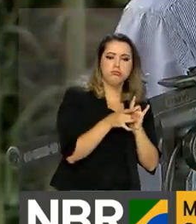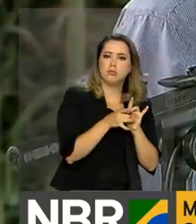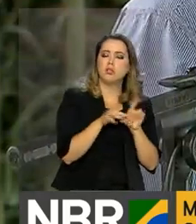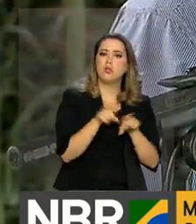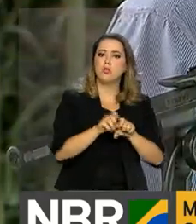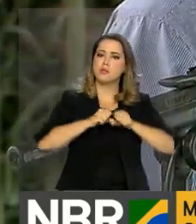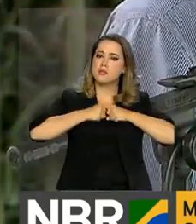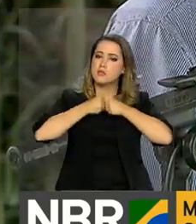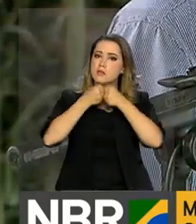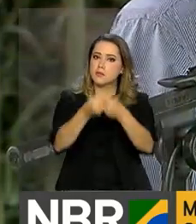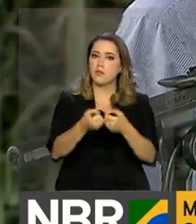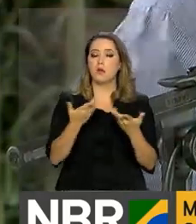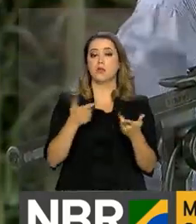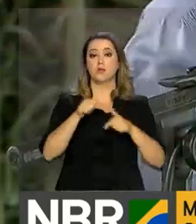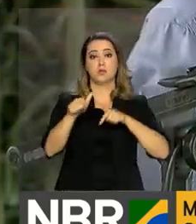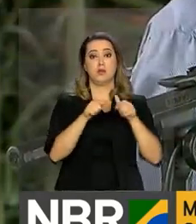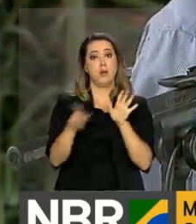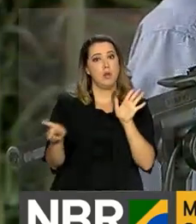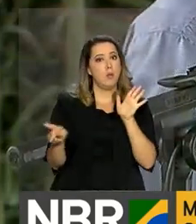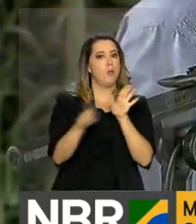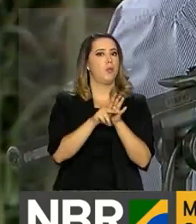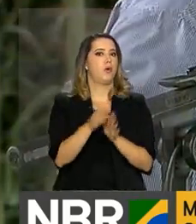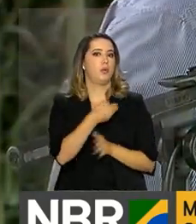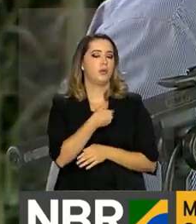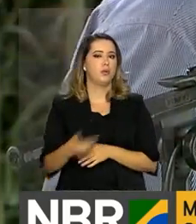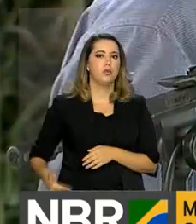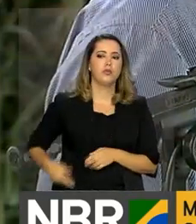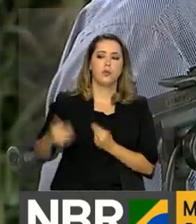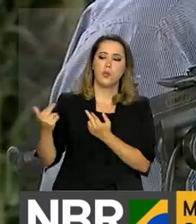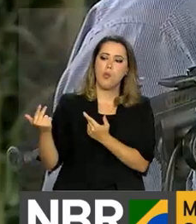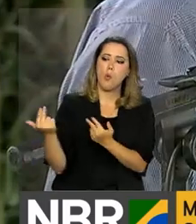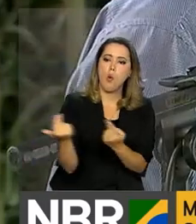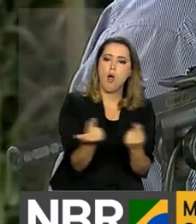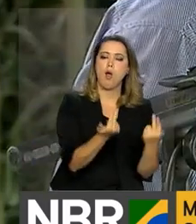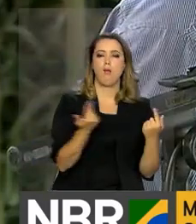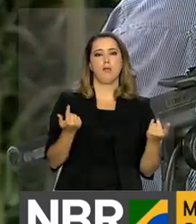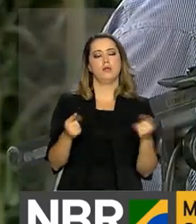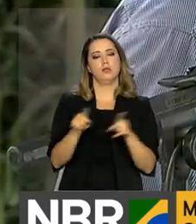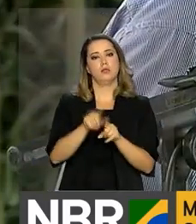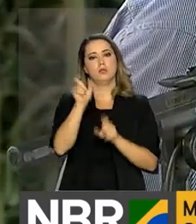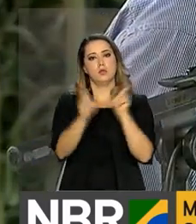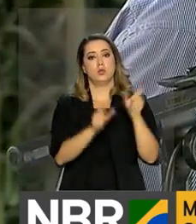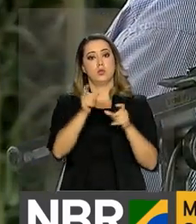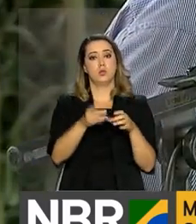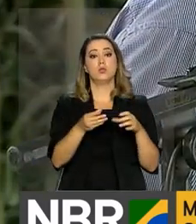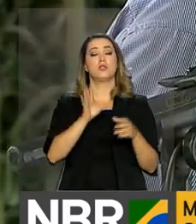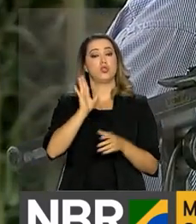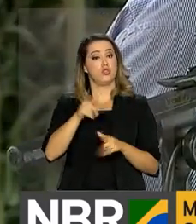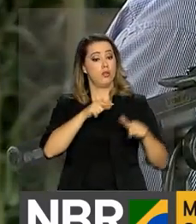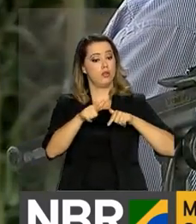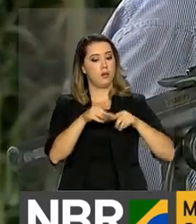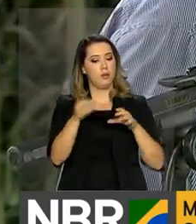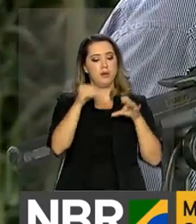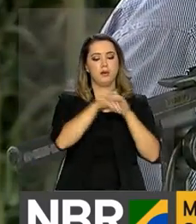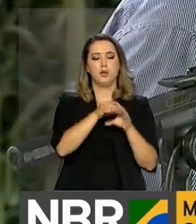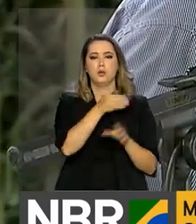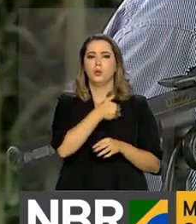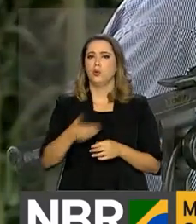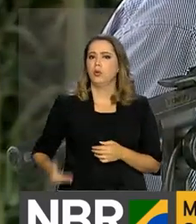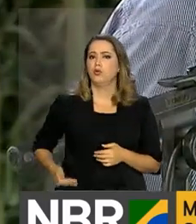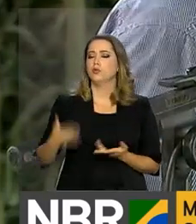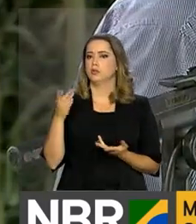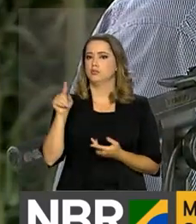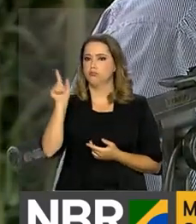uma atividade pública tão importante quanto aqueles outros que estão na vida pública, não é? Roberto Klabin é